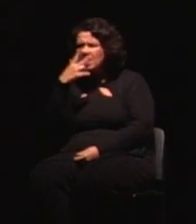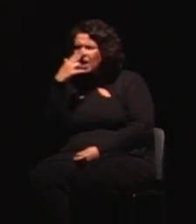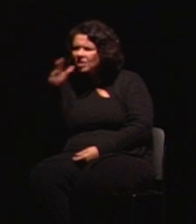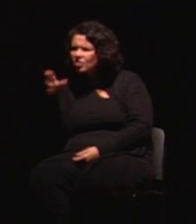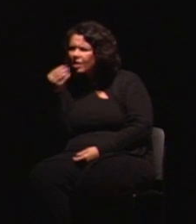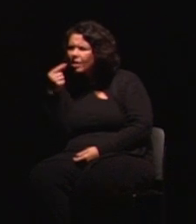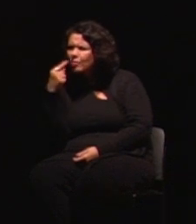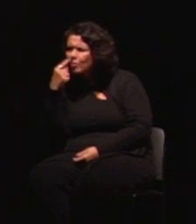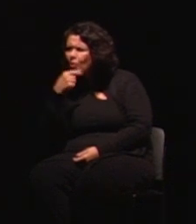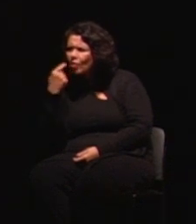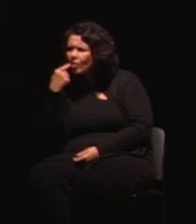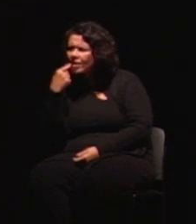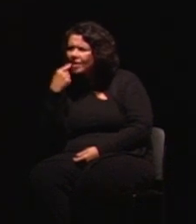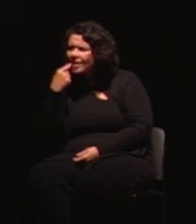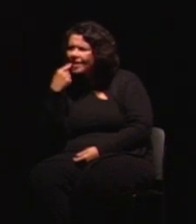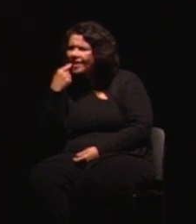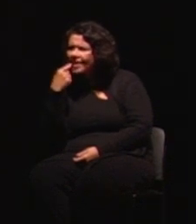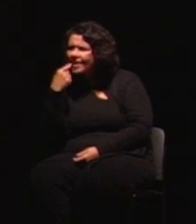Não.